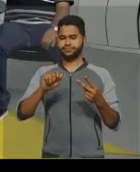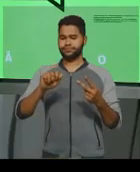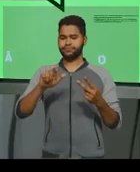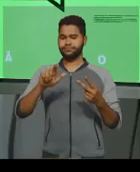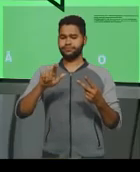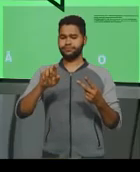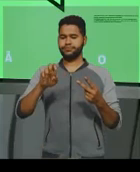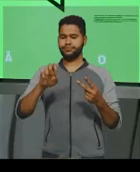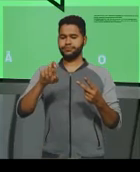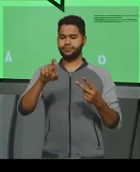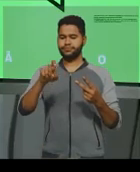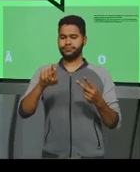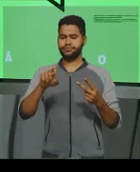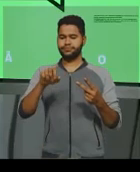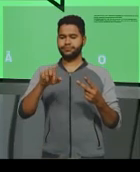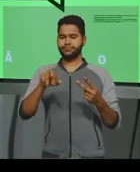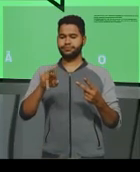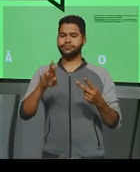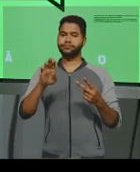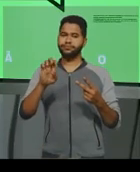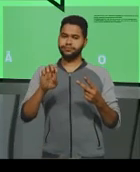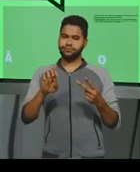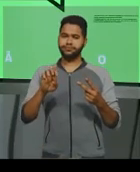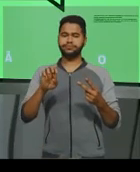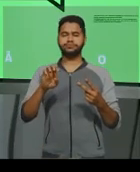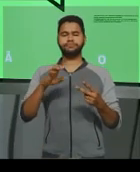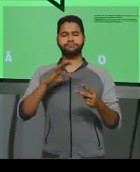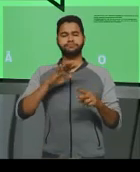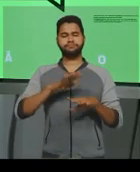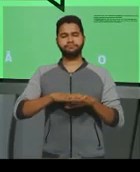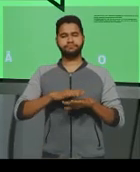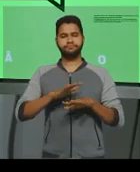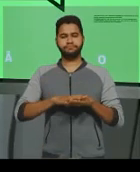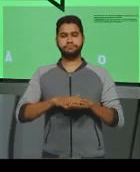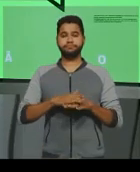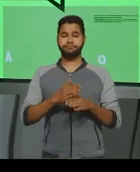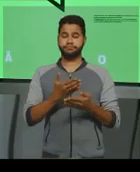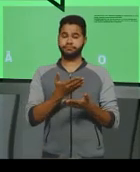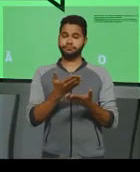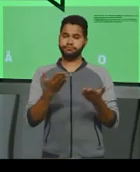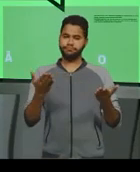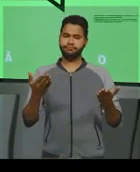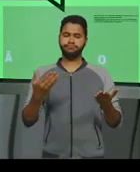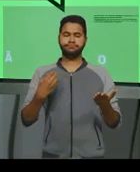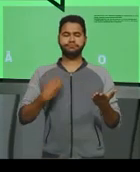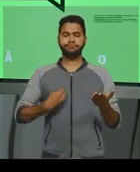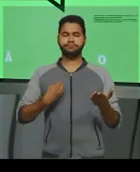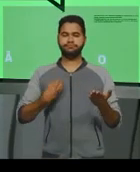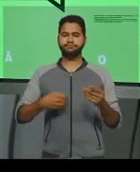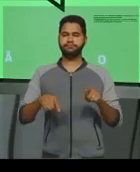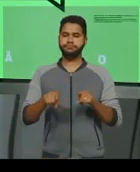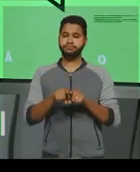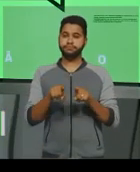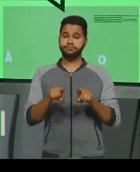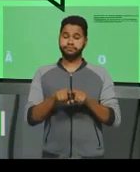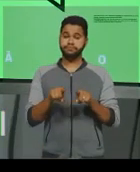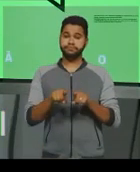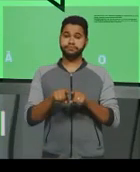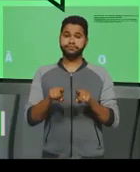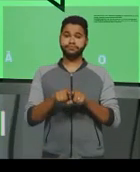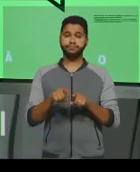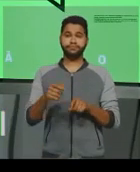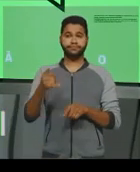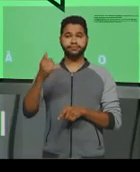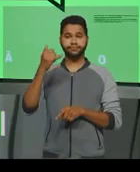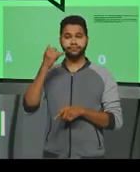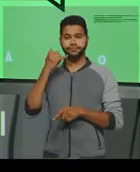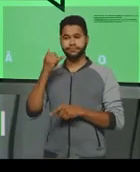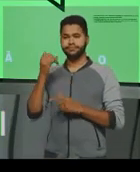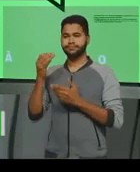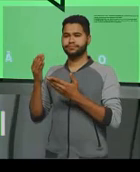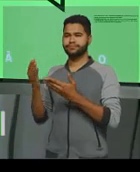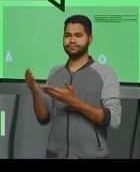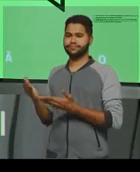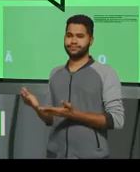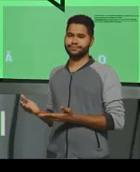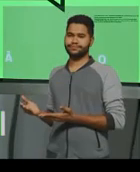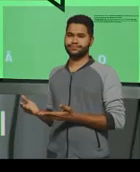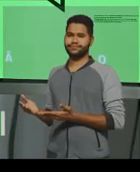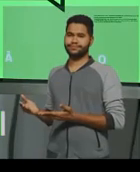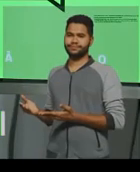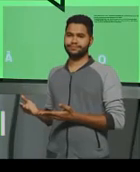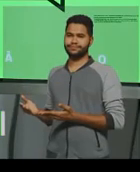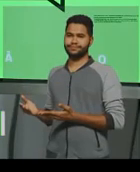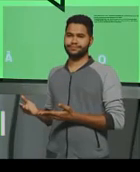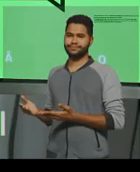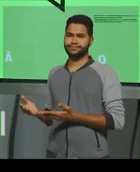Alexandre Duarte, de Matemática. E participe você também dessa conversa. Ligue para o telefone 31